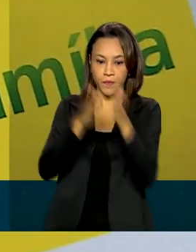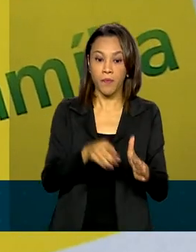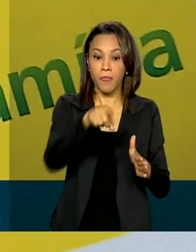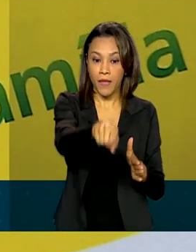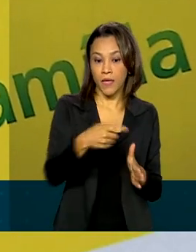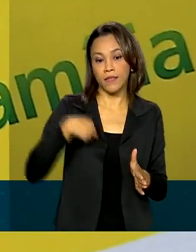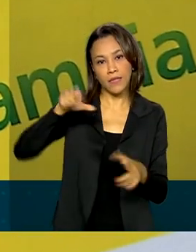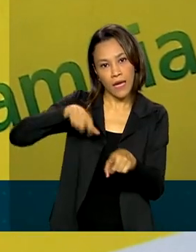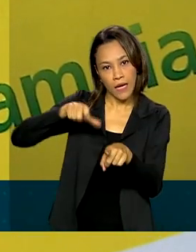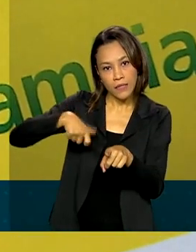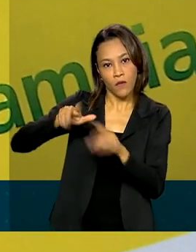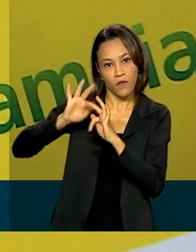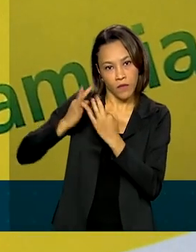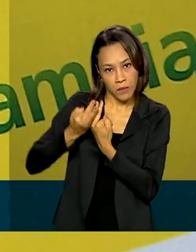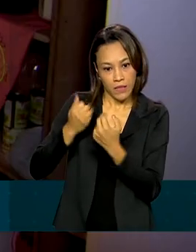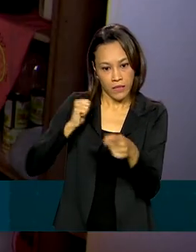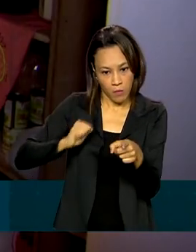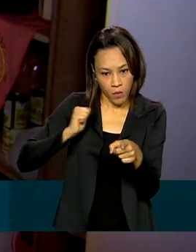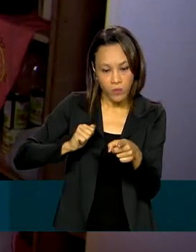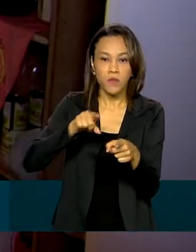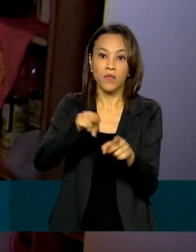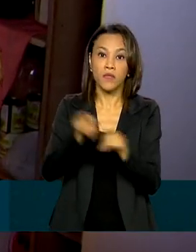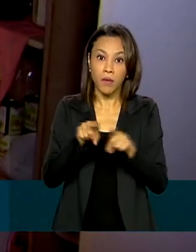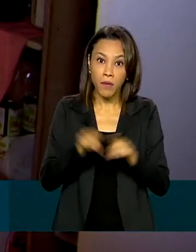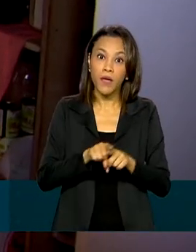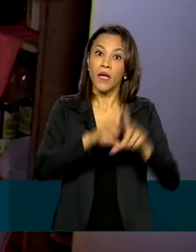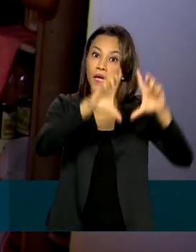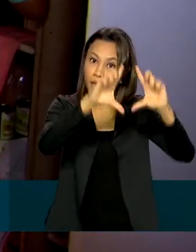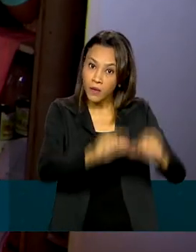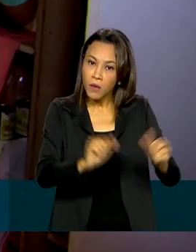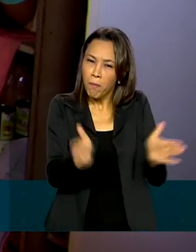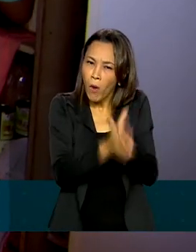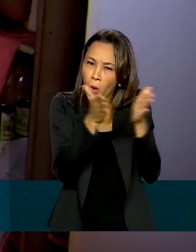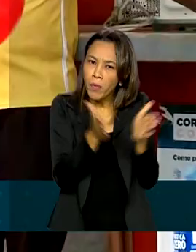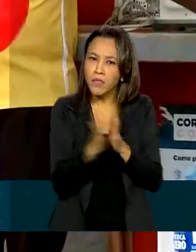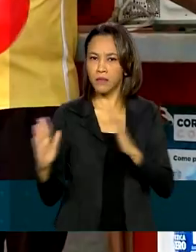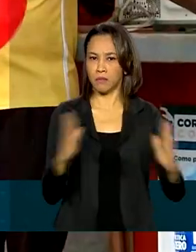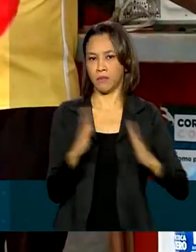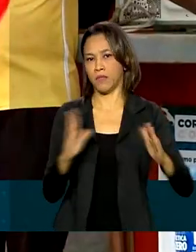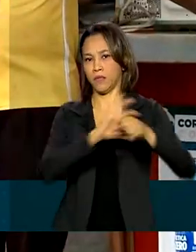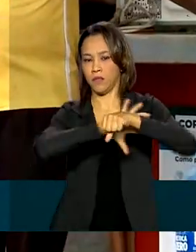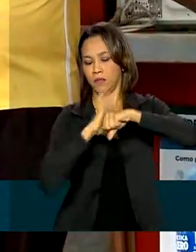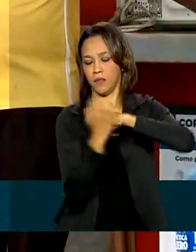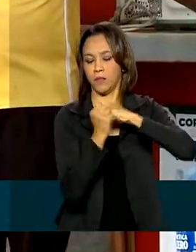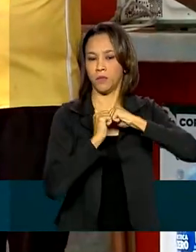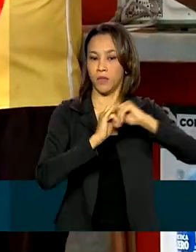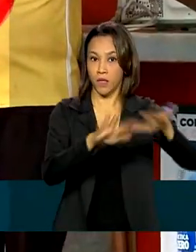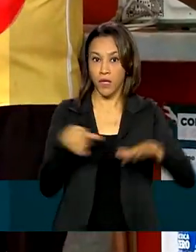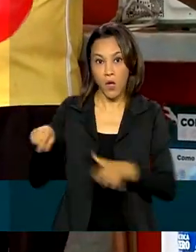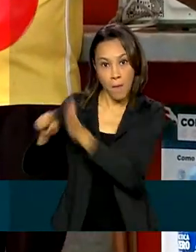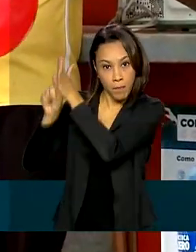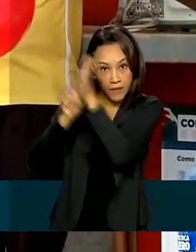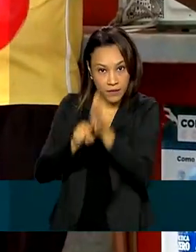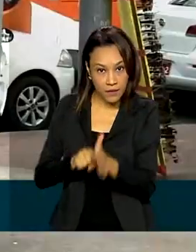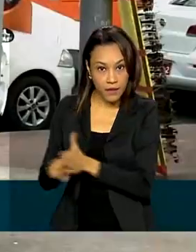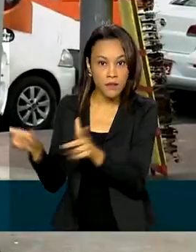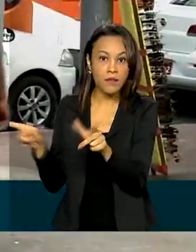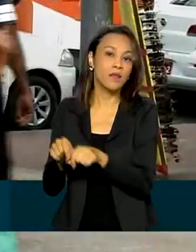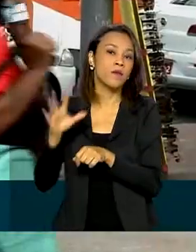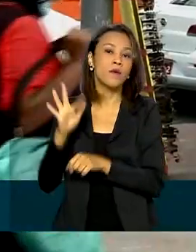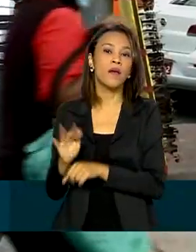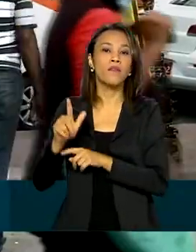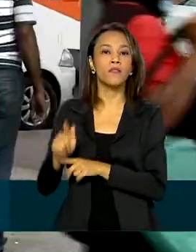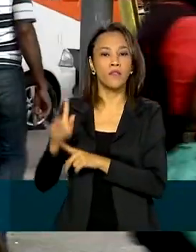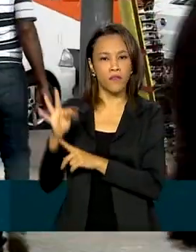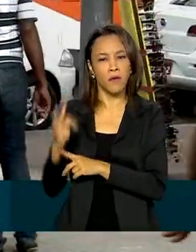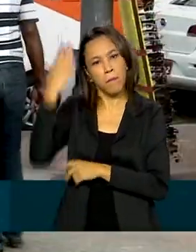renda, como o Bolsa Família, também evitaram que a pobreza aumentasse durante a pandemia. Um estudo da Fundação Getúlio Vargas aponta que